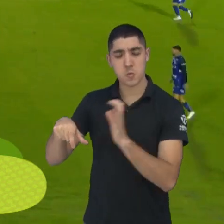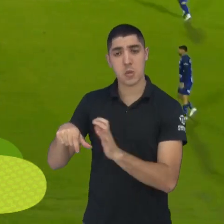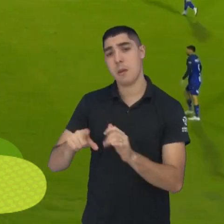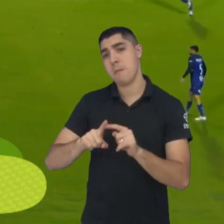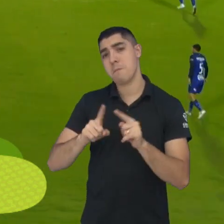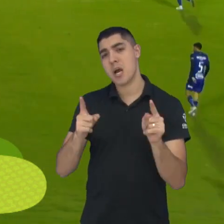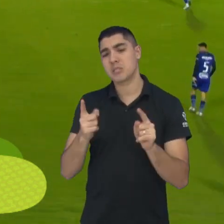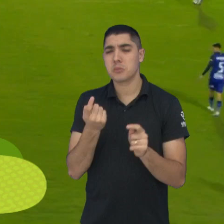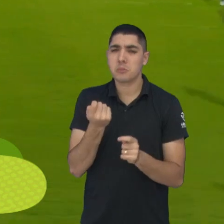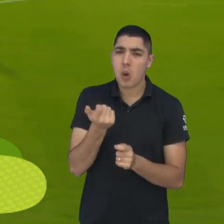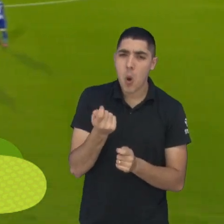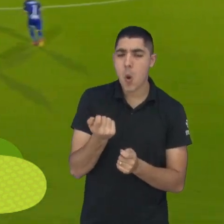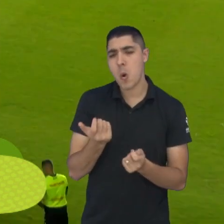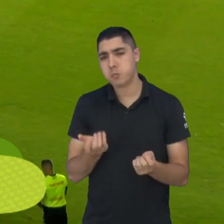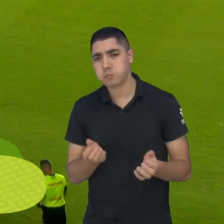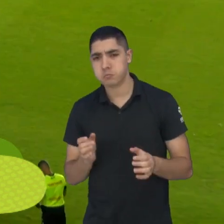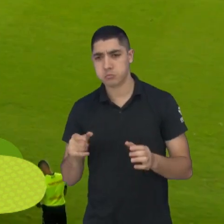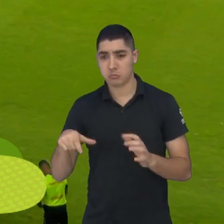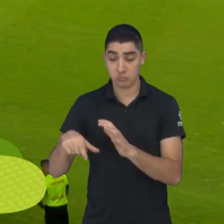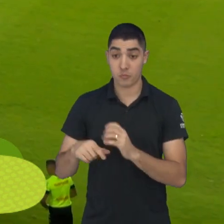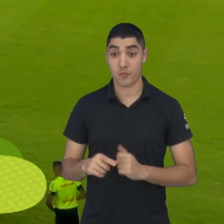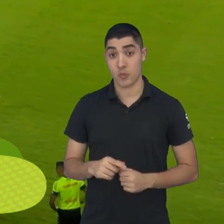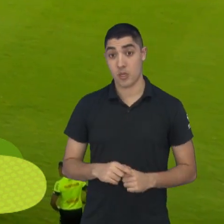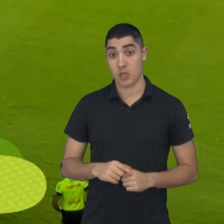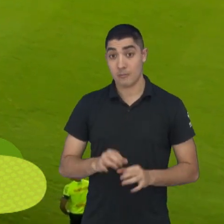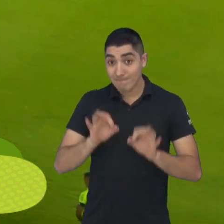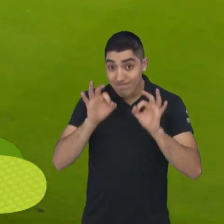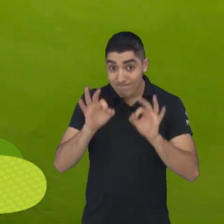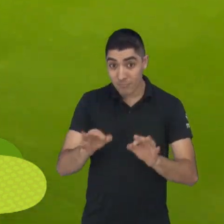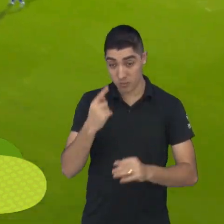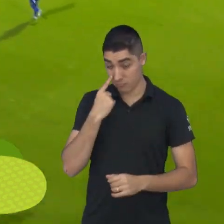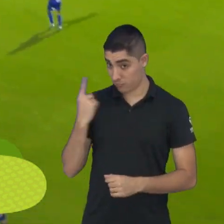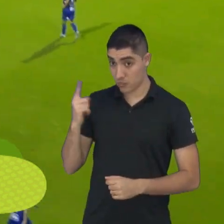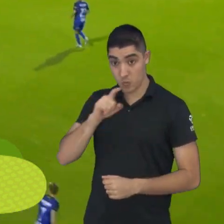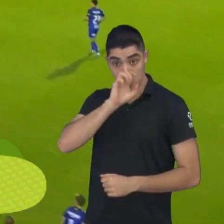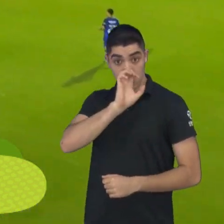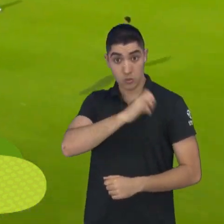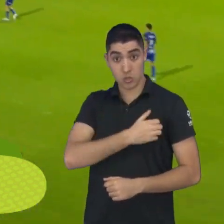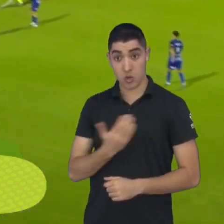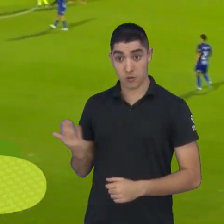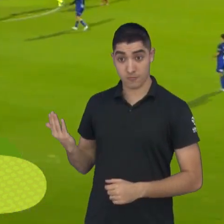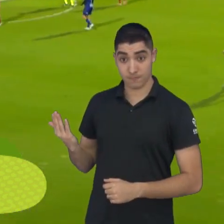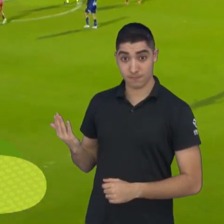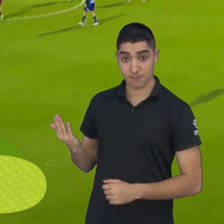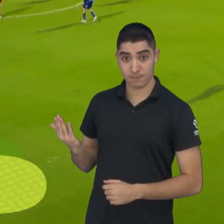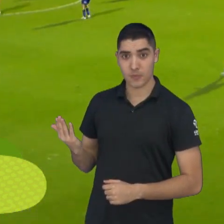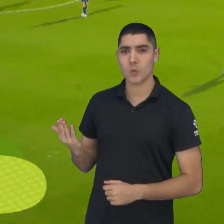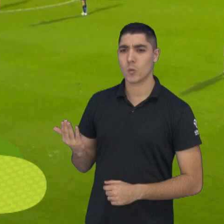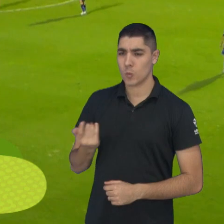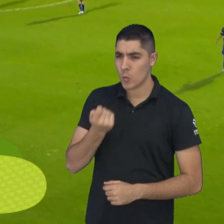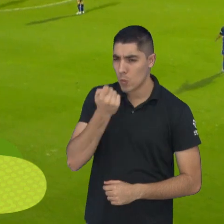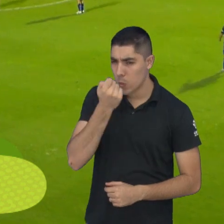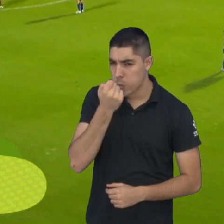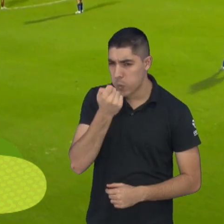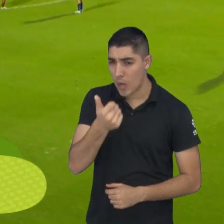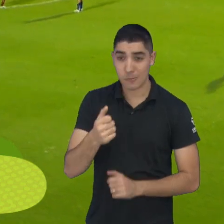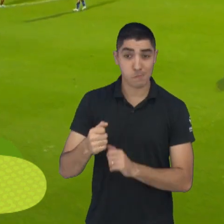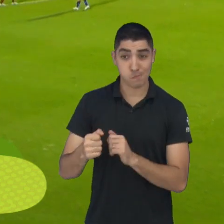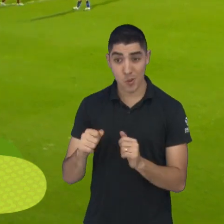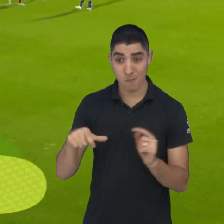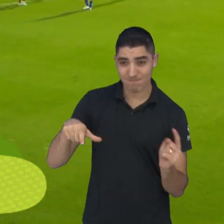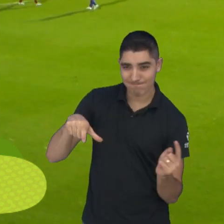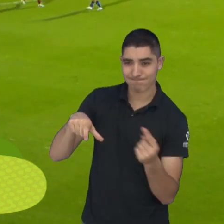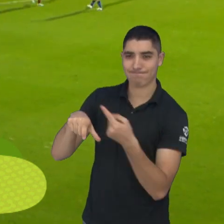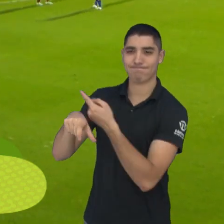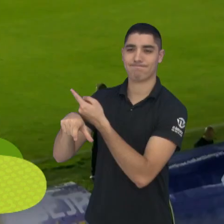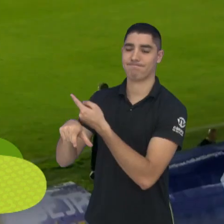muito perigo ao gol da Águia. Perigo mesmo levou o São José nessa bola alçada na área, mas o cabeceio foi para